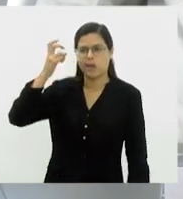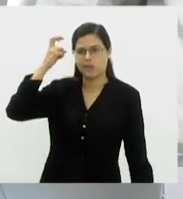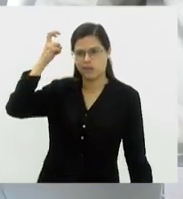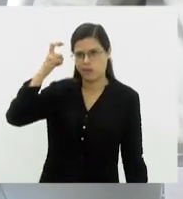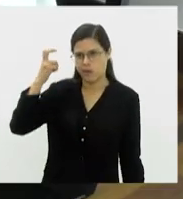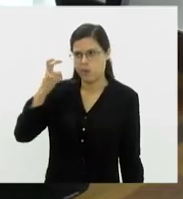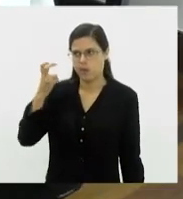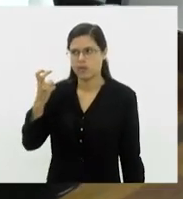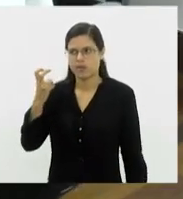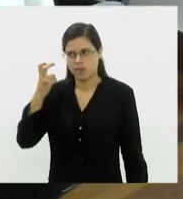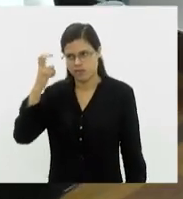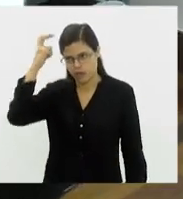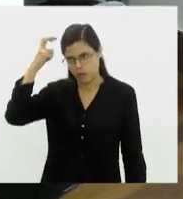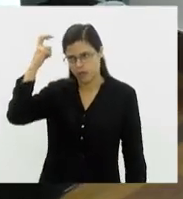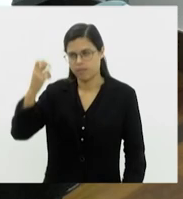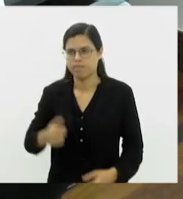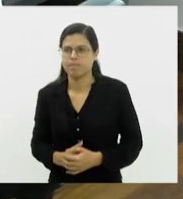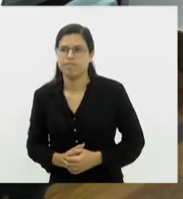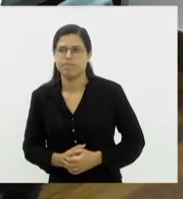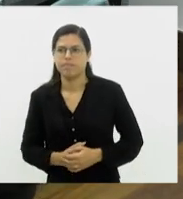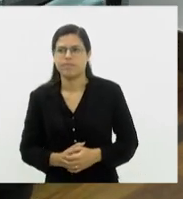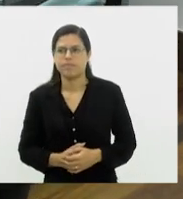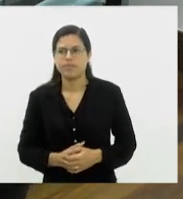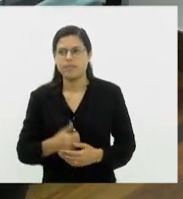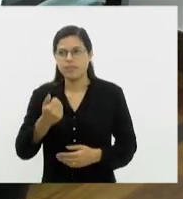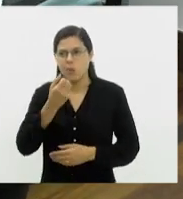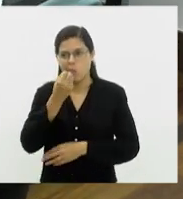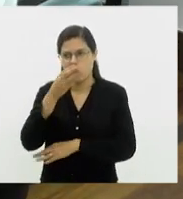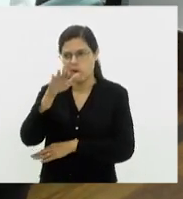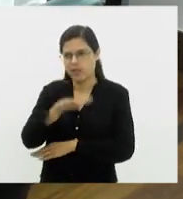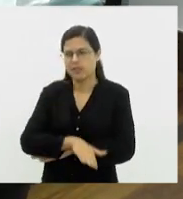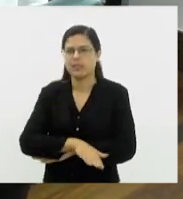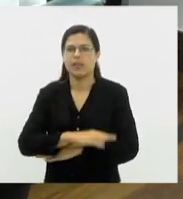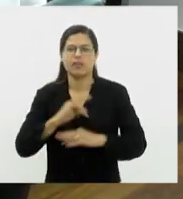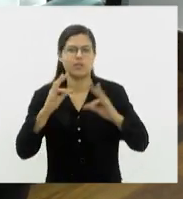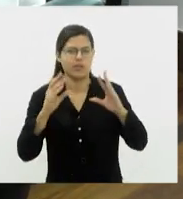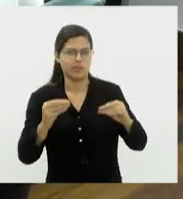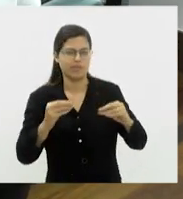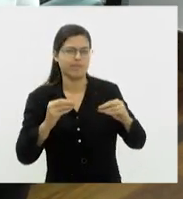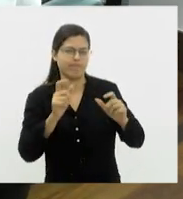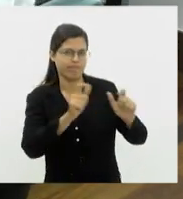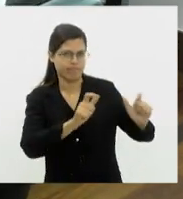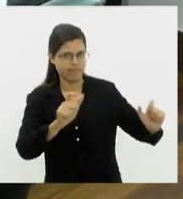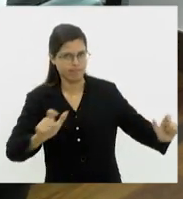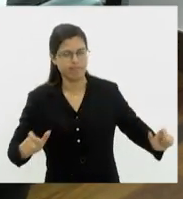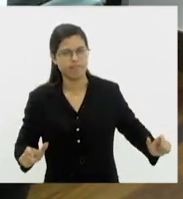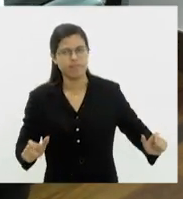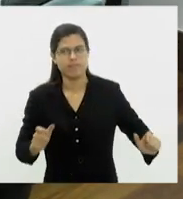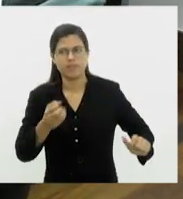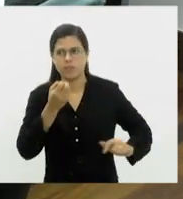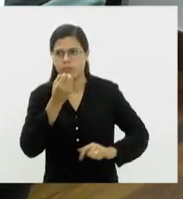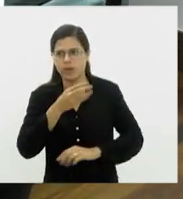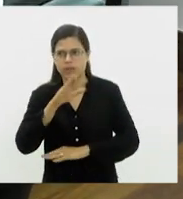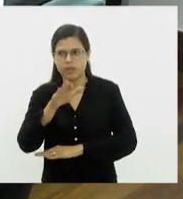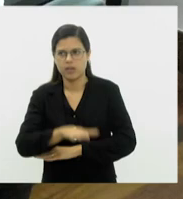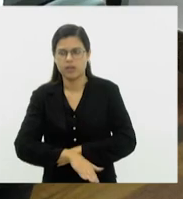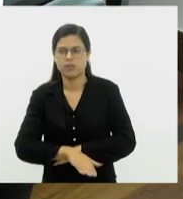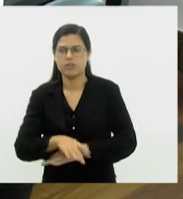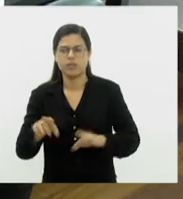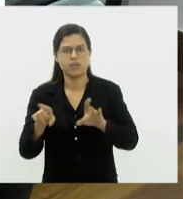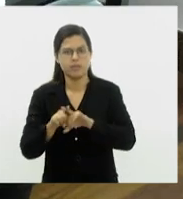seu voto primeiramente dar boa tarde a todos os colegas da Boa tarde